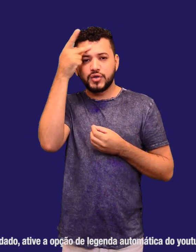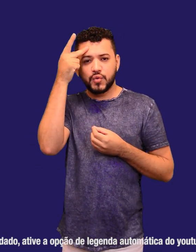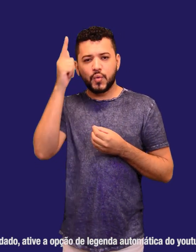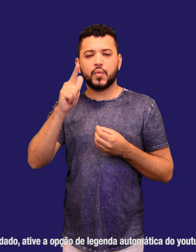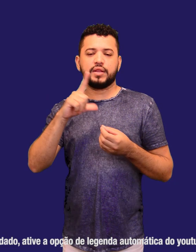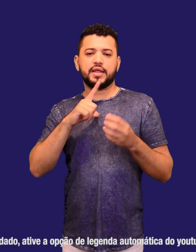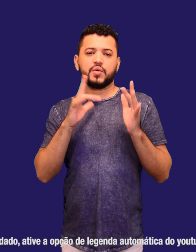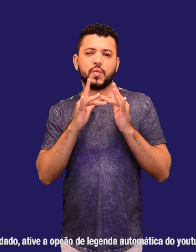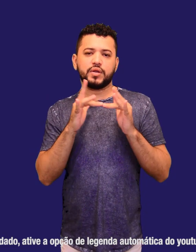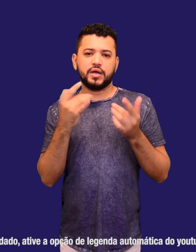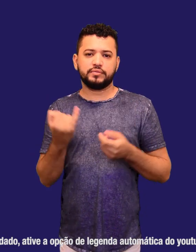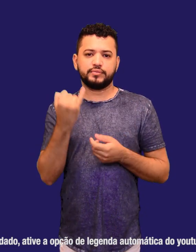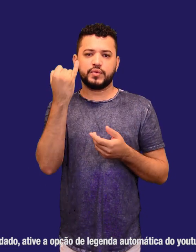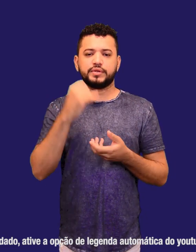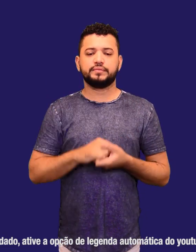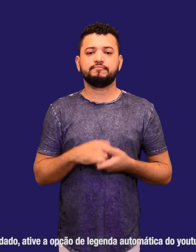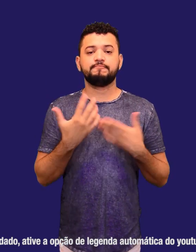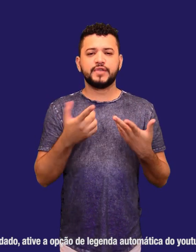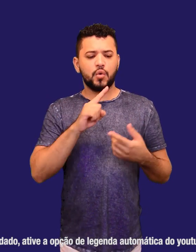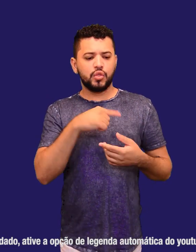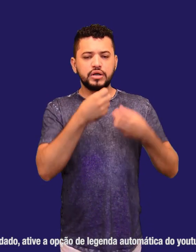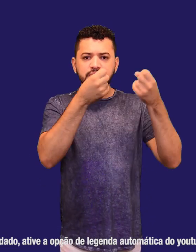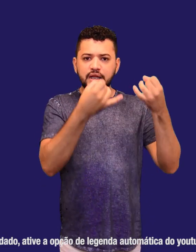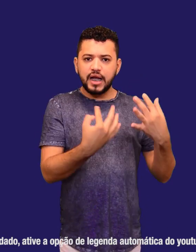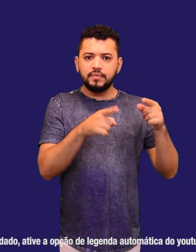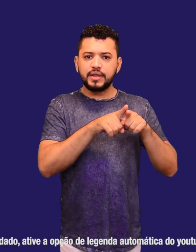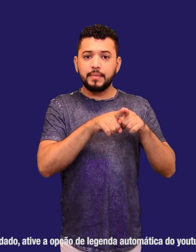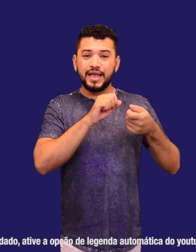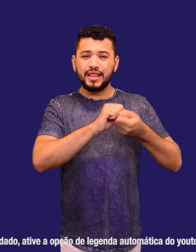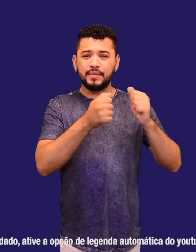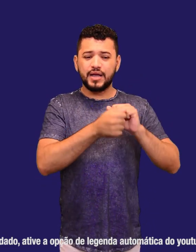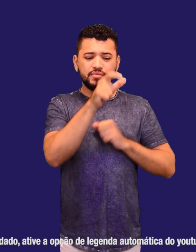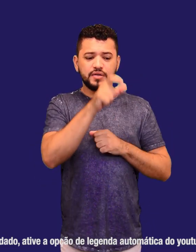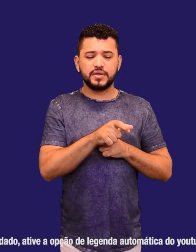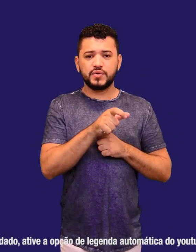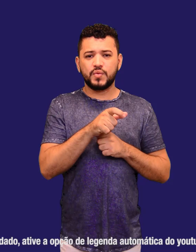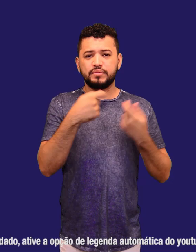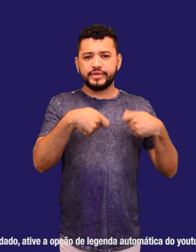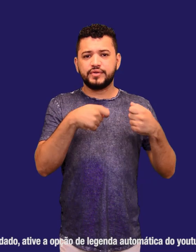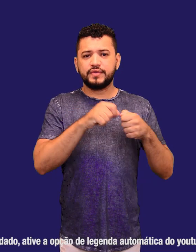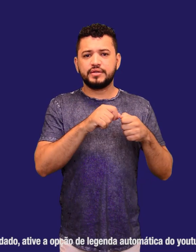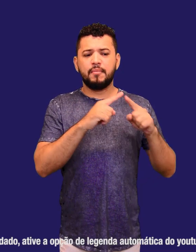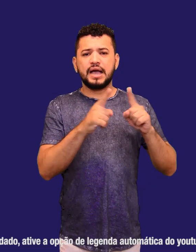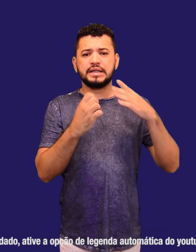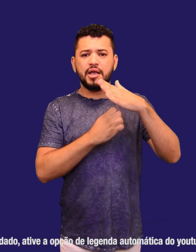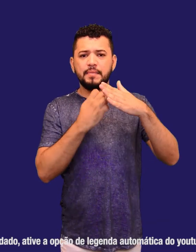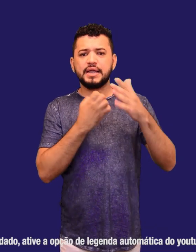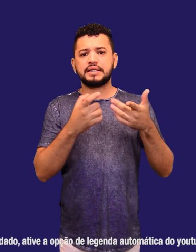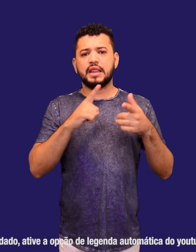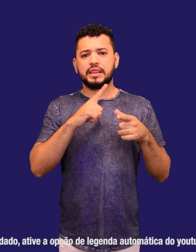muito rico. Agora, a gente falou muito assim das adaptações que o candidato precisa fazer. Mas a empresa que decide